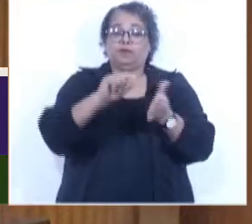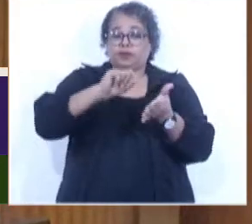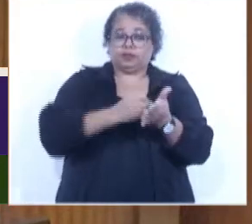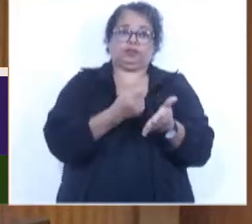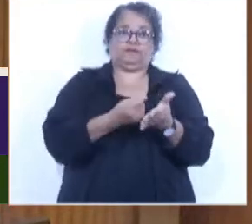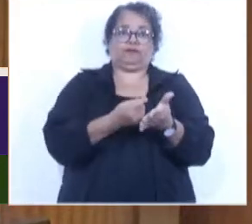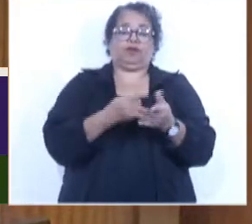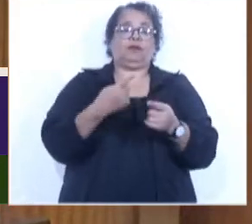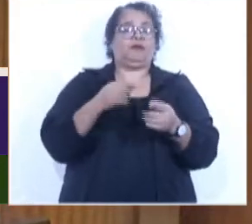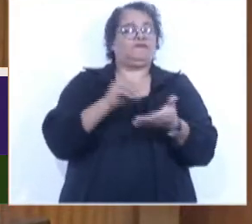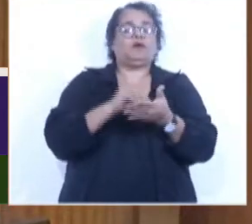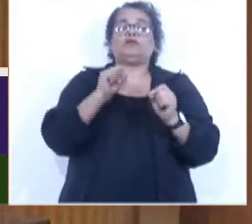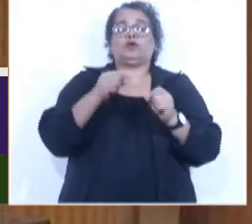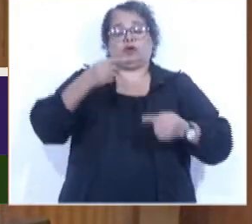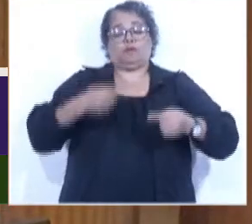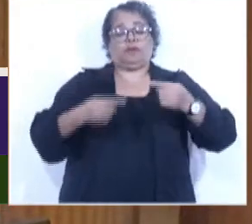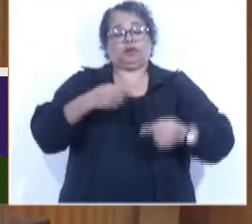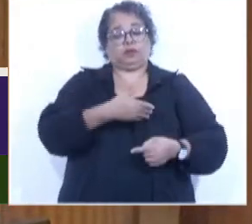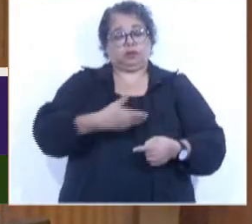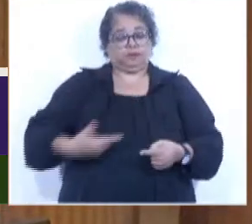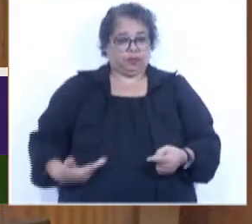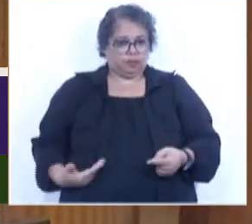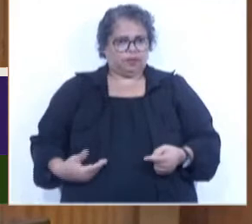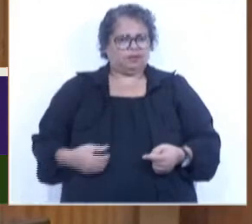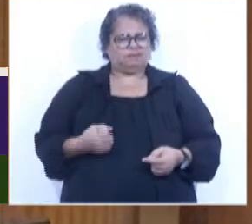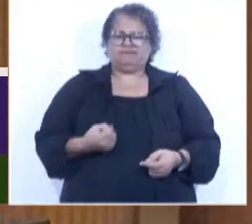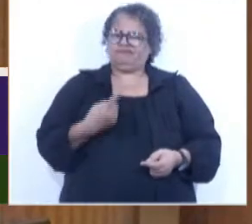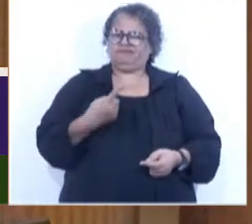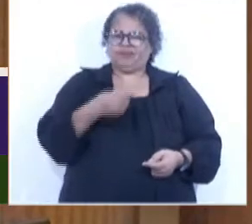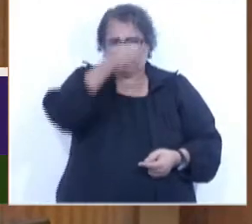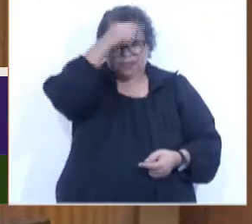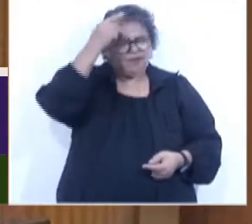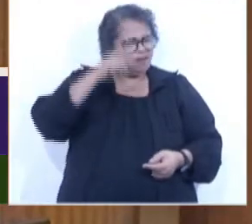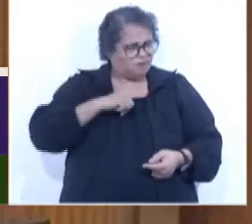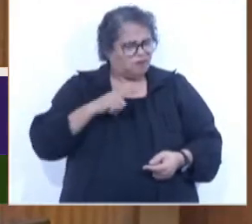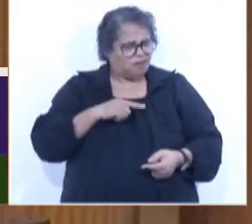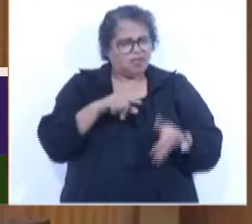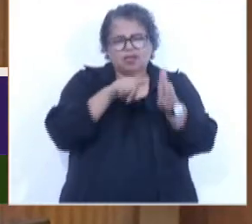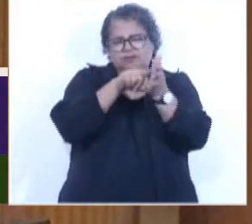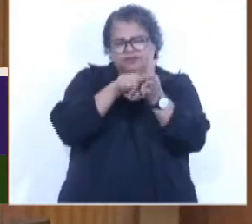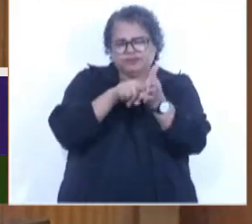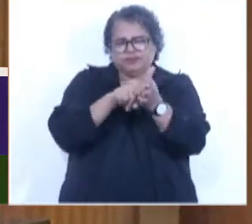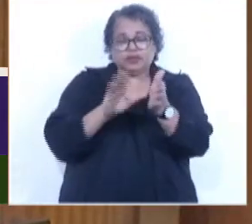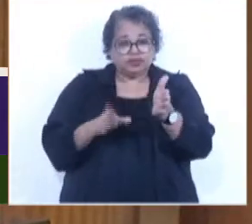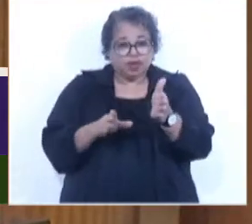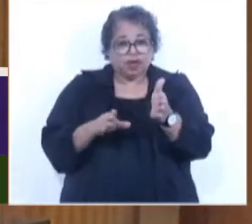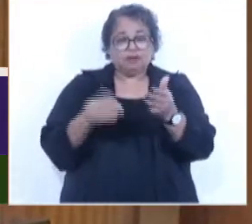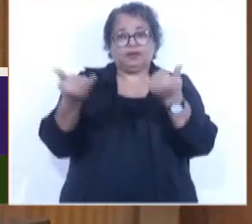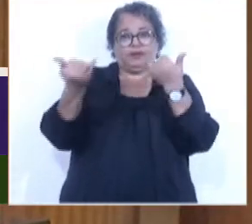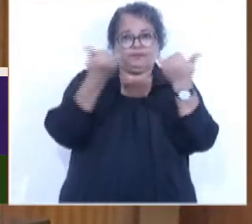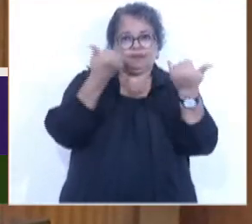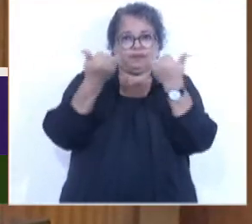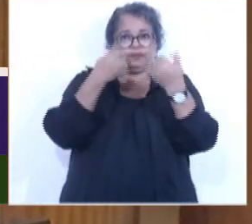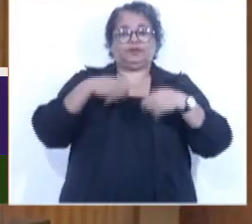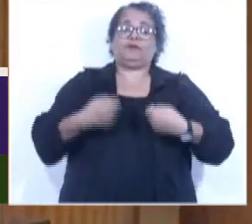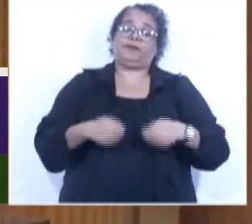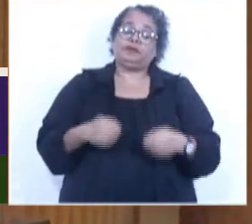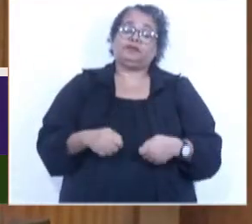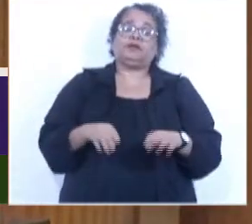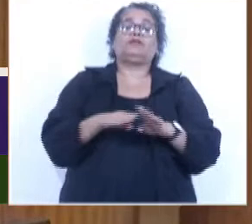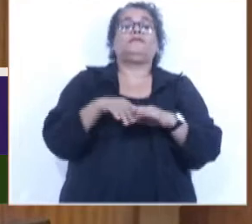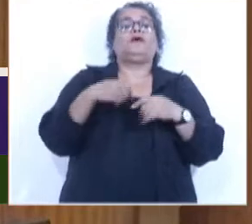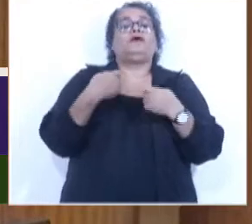há política pública então será que a prefeitura tem esse diagnóstico nós queremos saber e queremos saber desse déficit